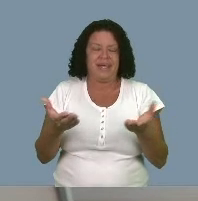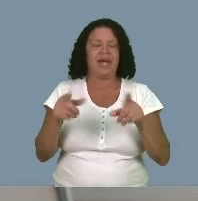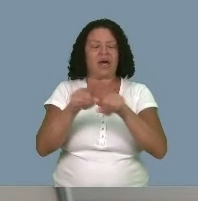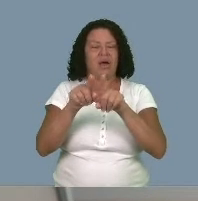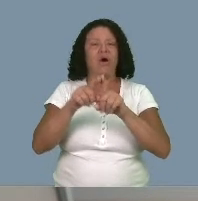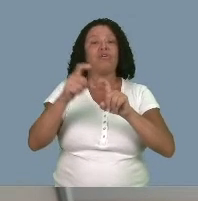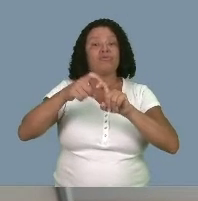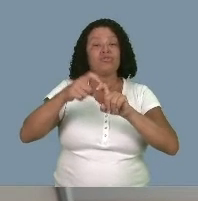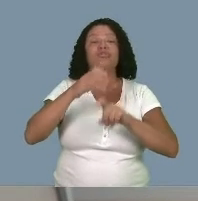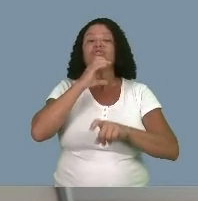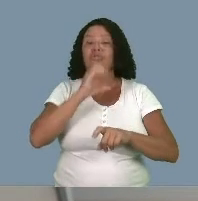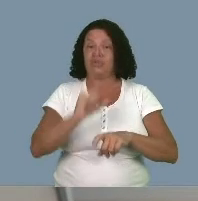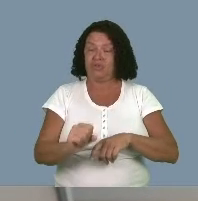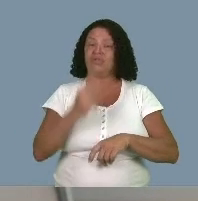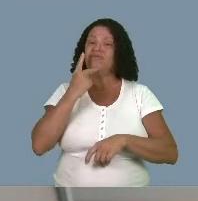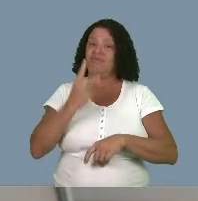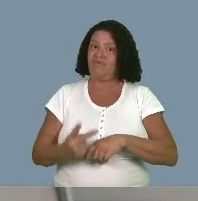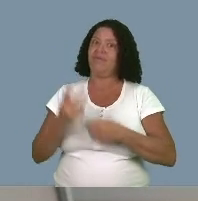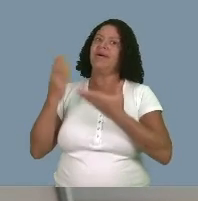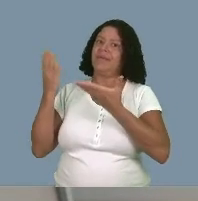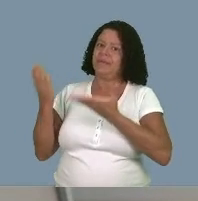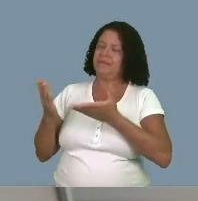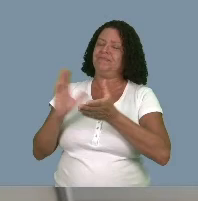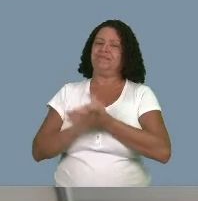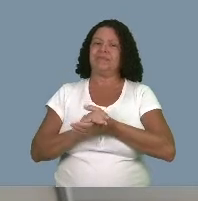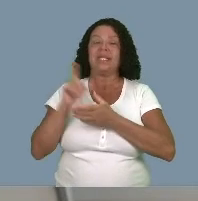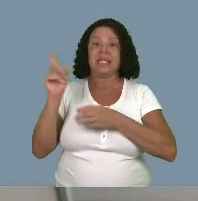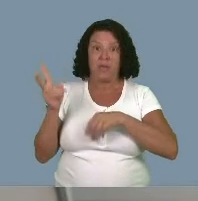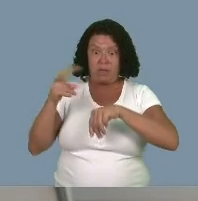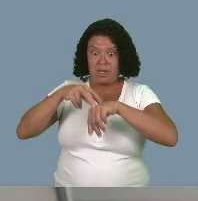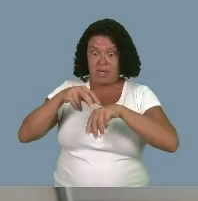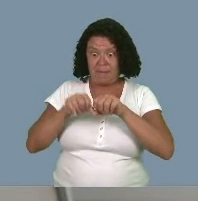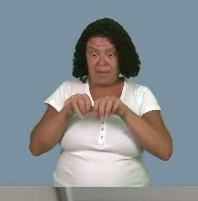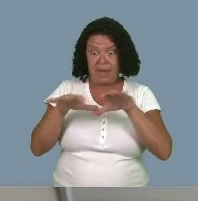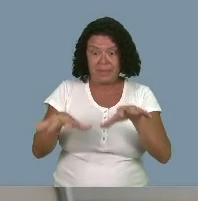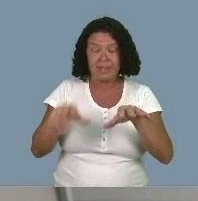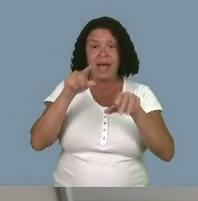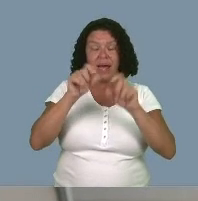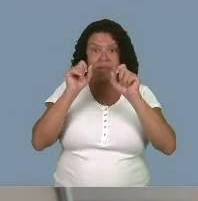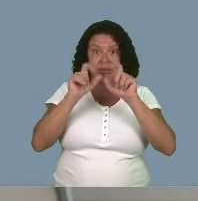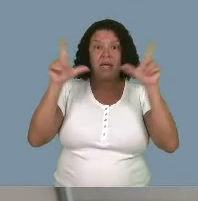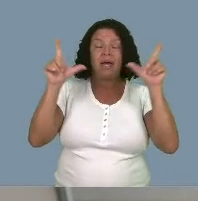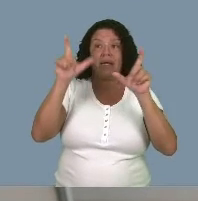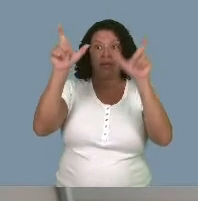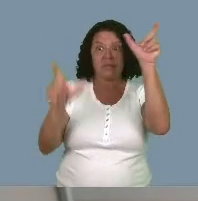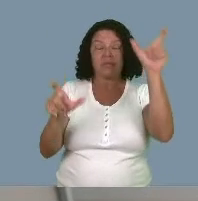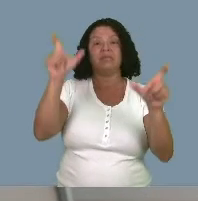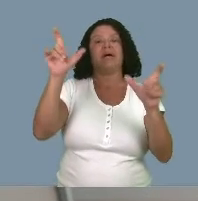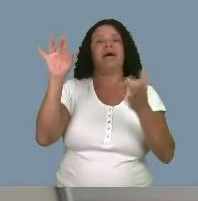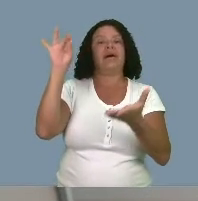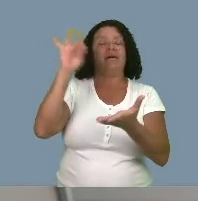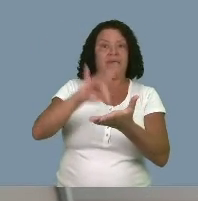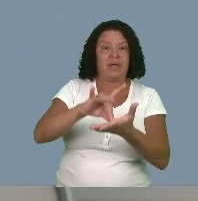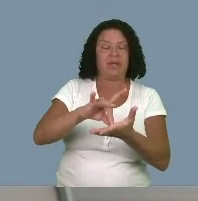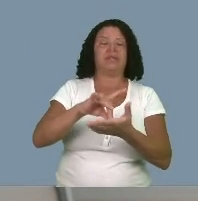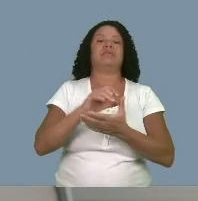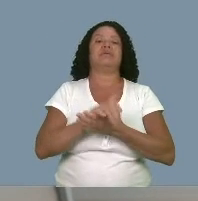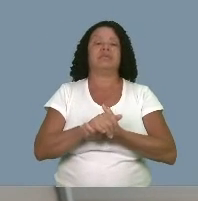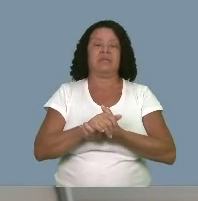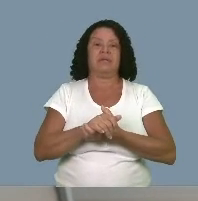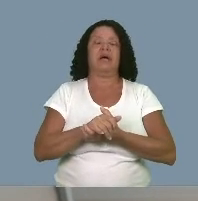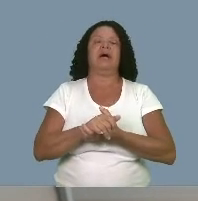de Menezes. Então, como ele disse, né, a pandemia ela despertou a realidade, né, de